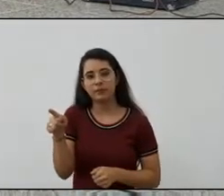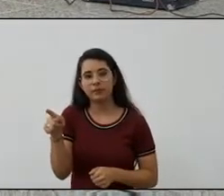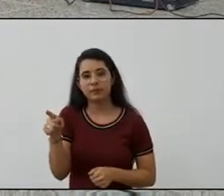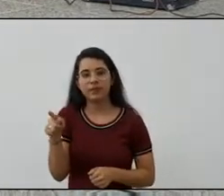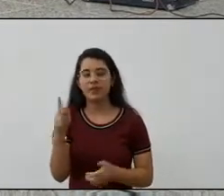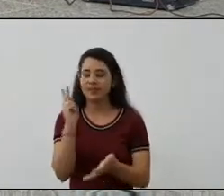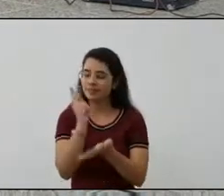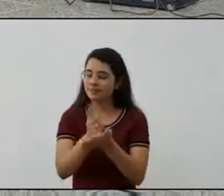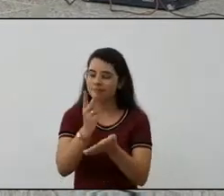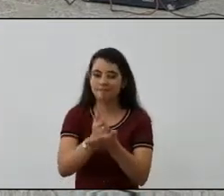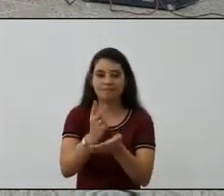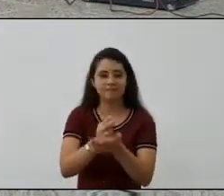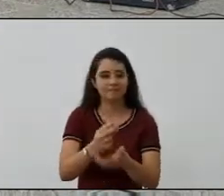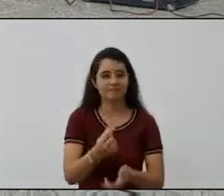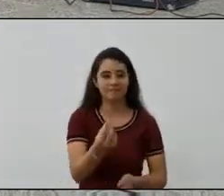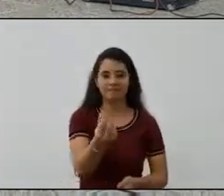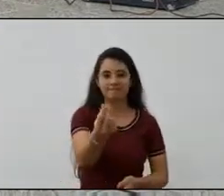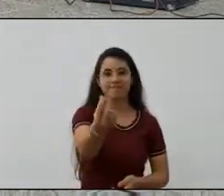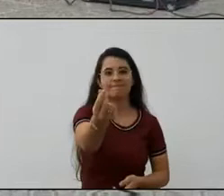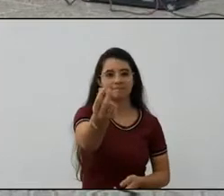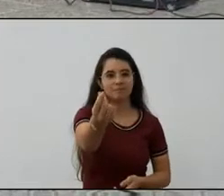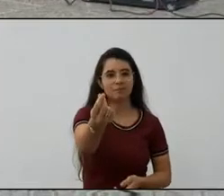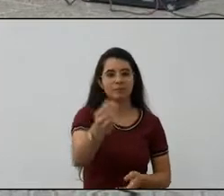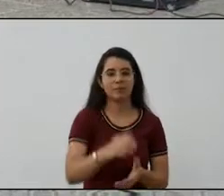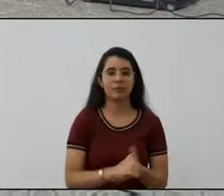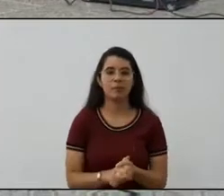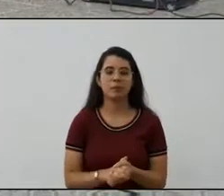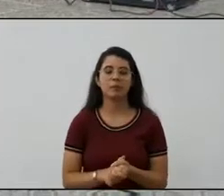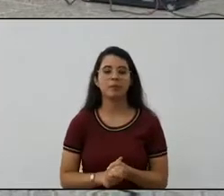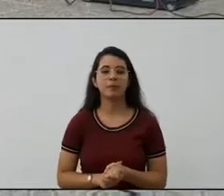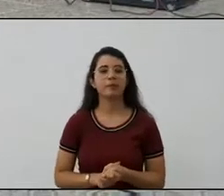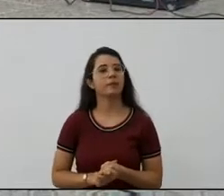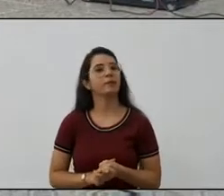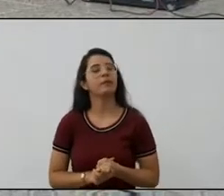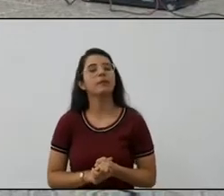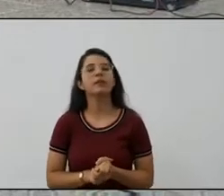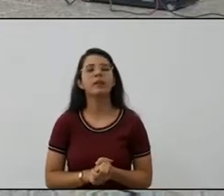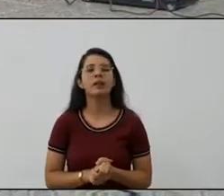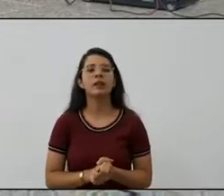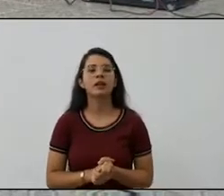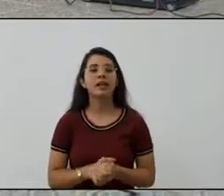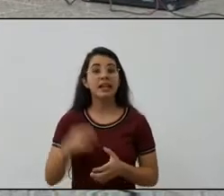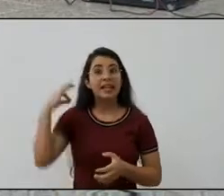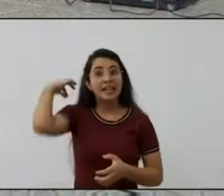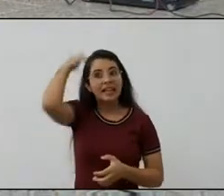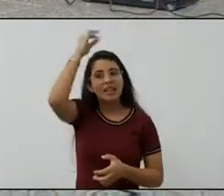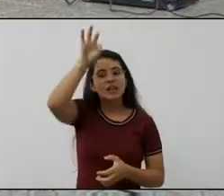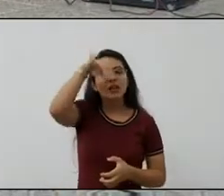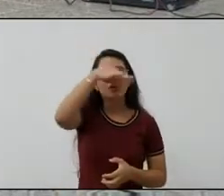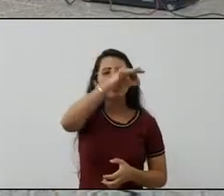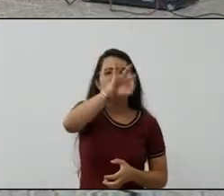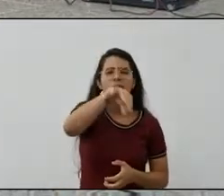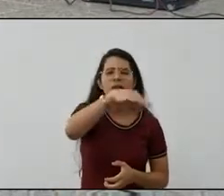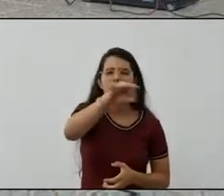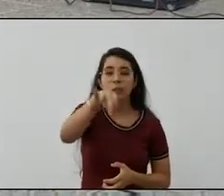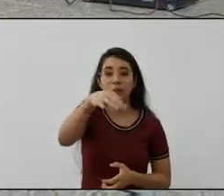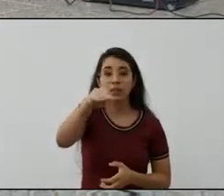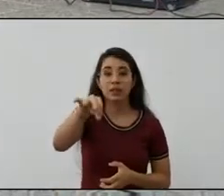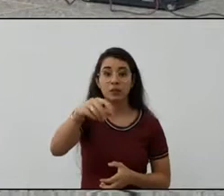para sempre. Versículo 17. O Espírito da